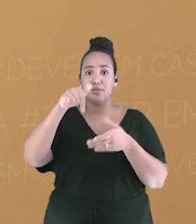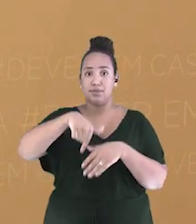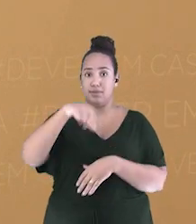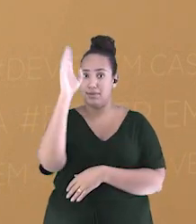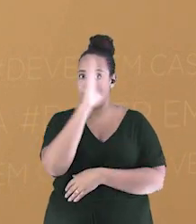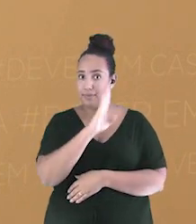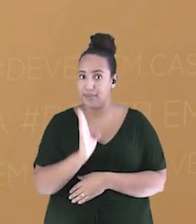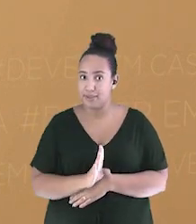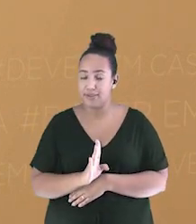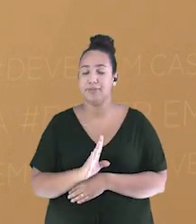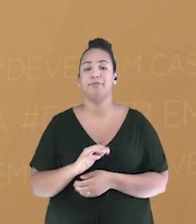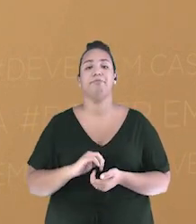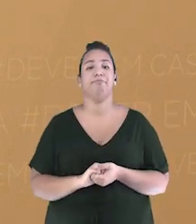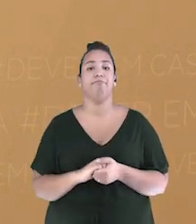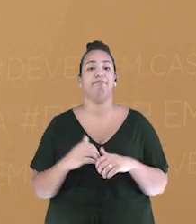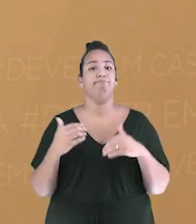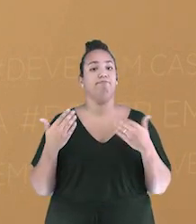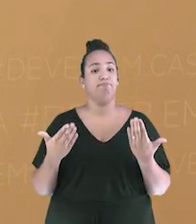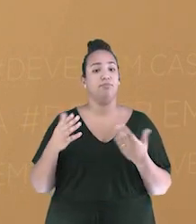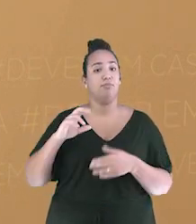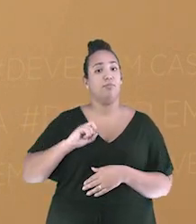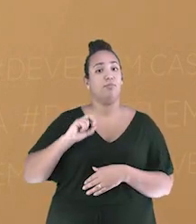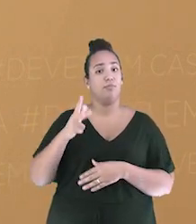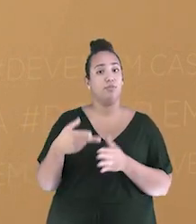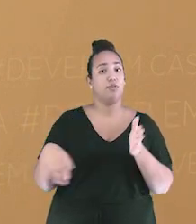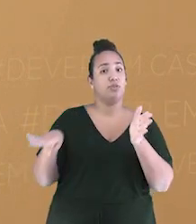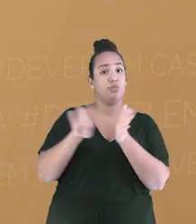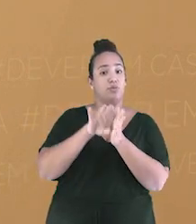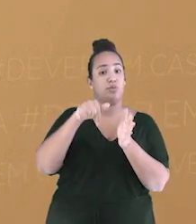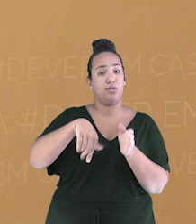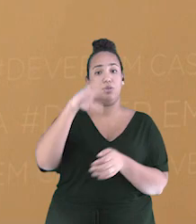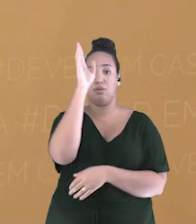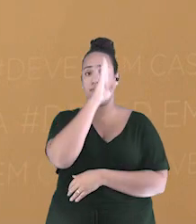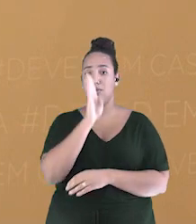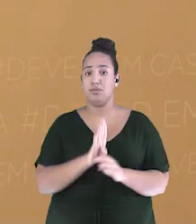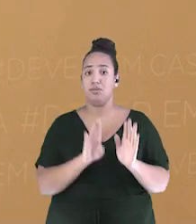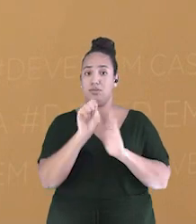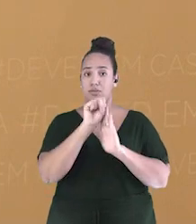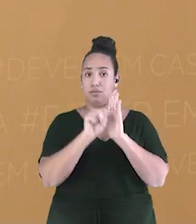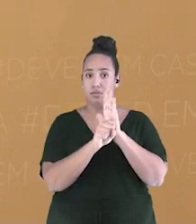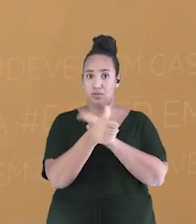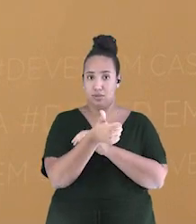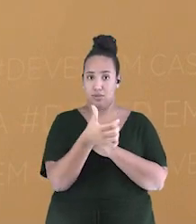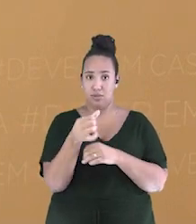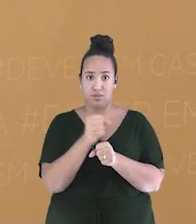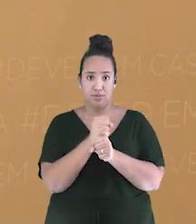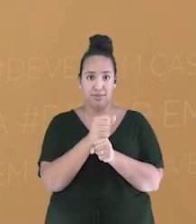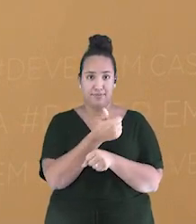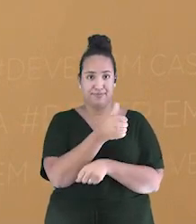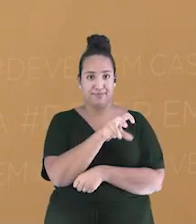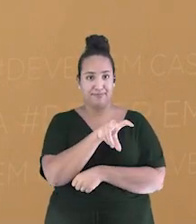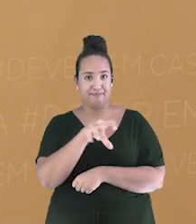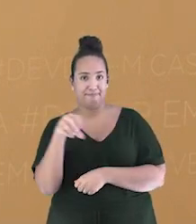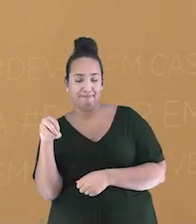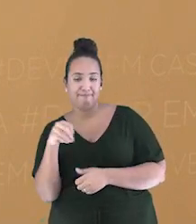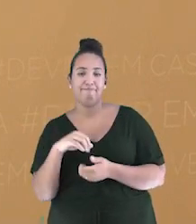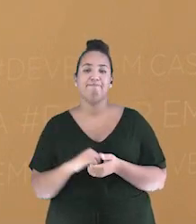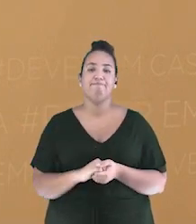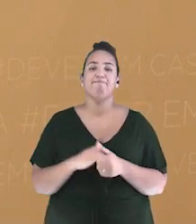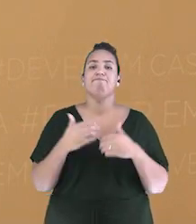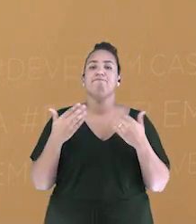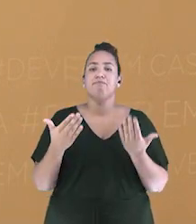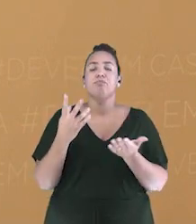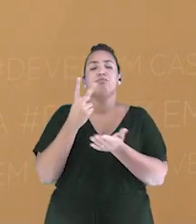país eles se mudaram. Os portugueses chegaram ao Brasil no século XVI, em 1500, e desde então